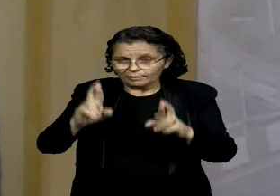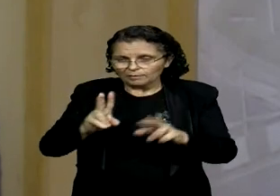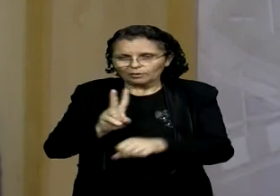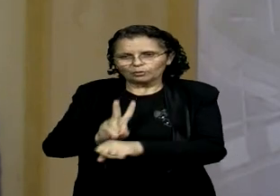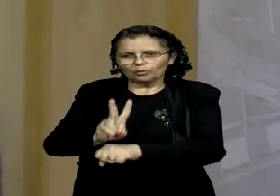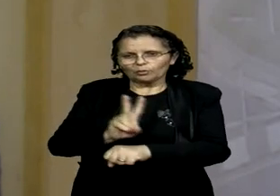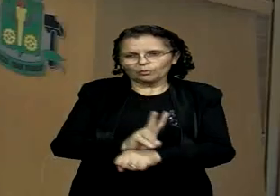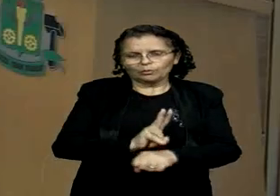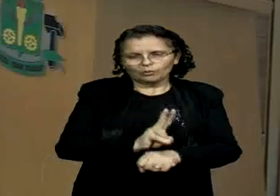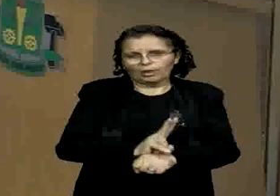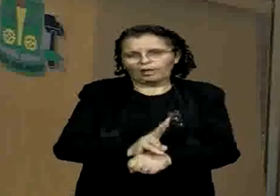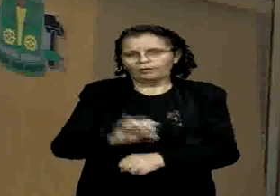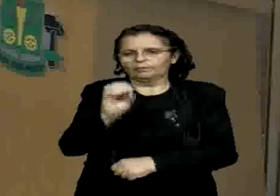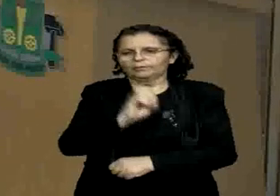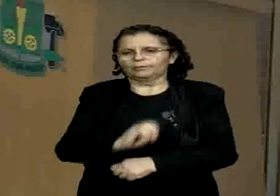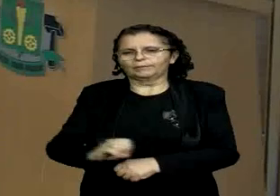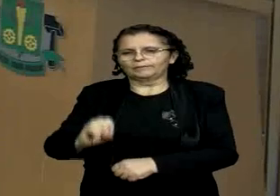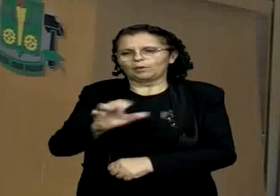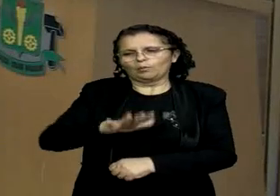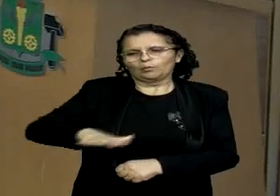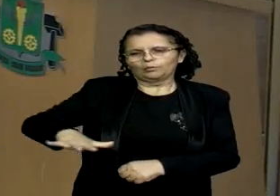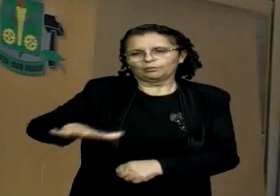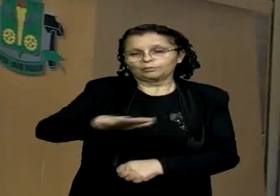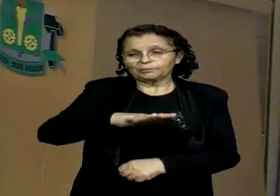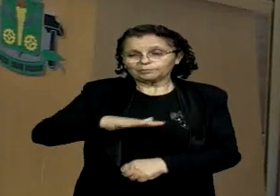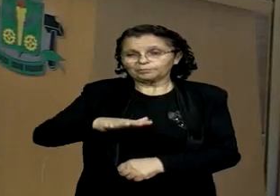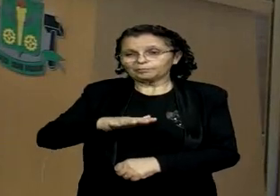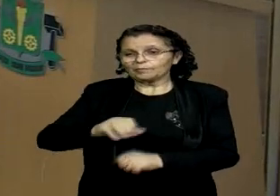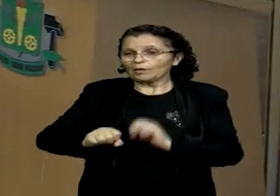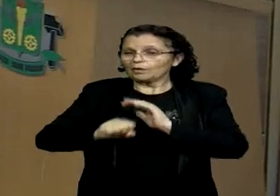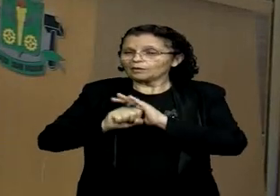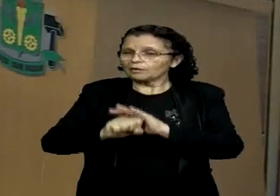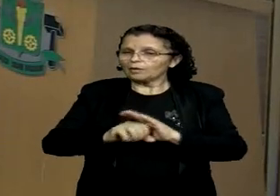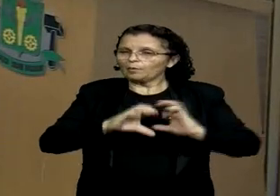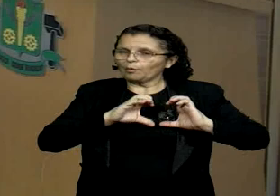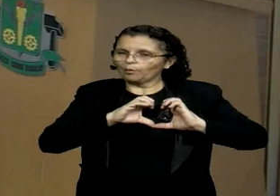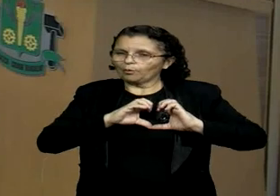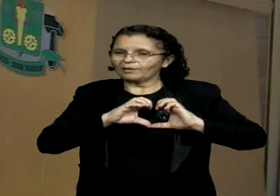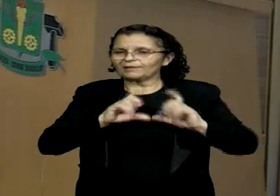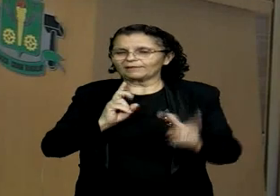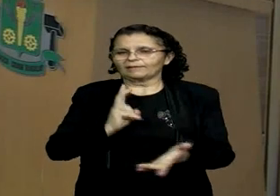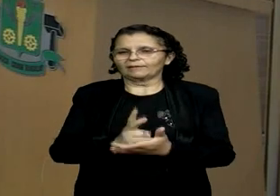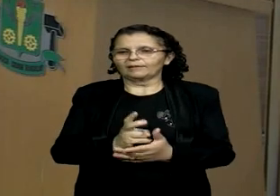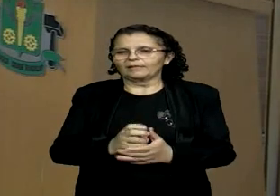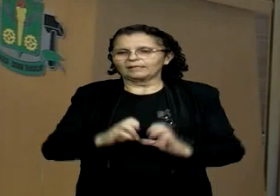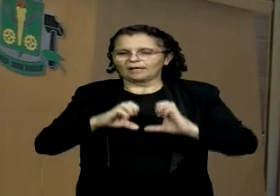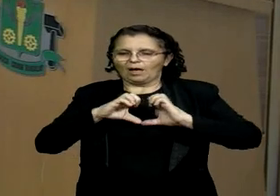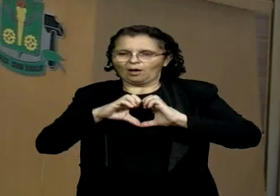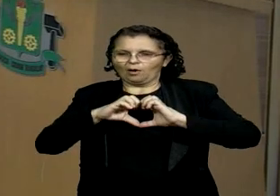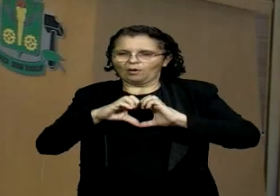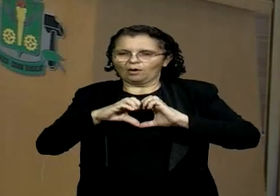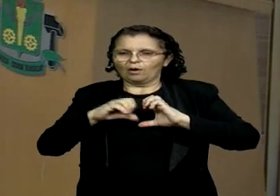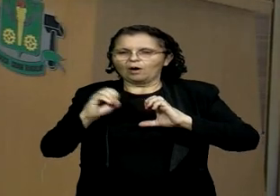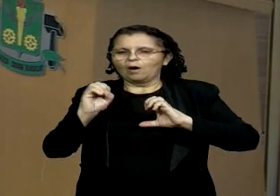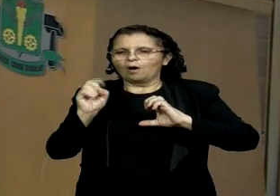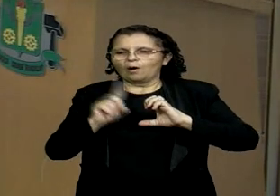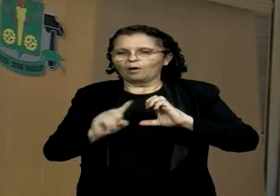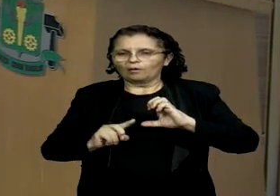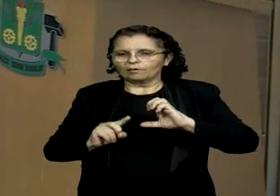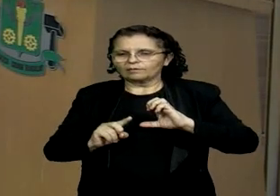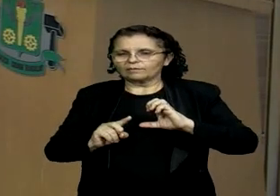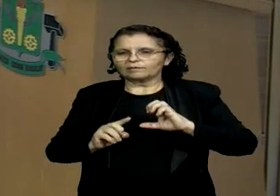eles nutrem por uma comunidade. Os símbolos do coração, os que adoram,